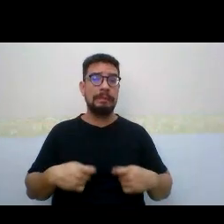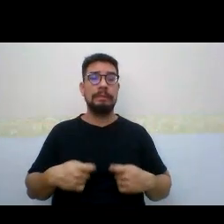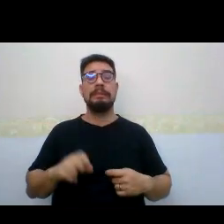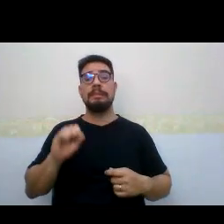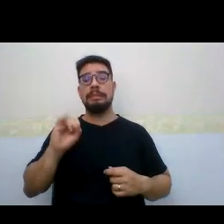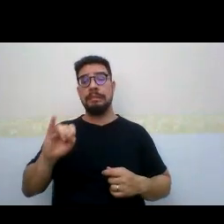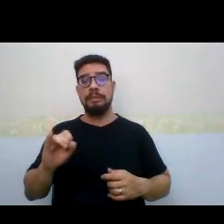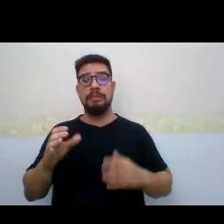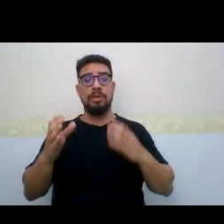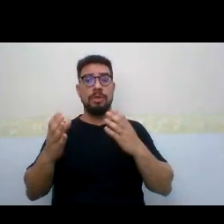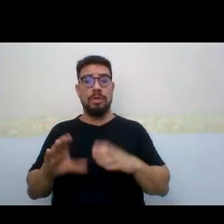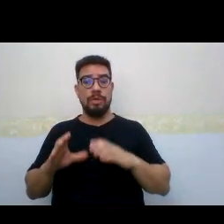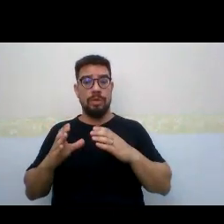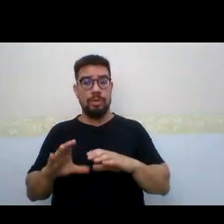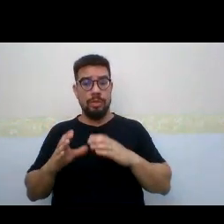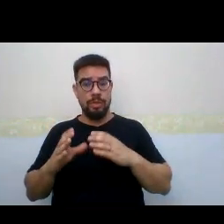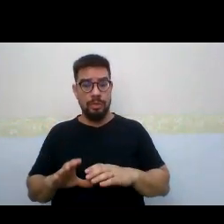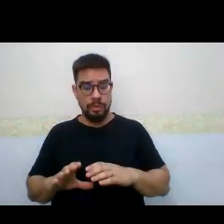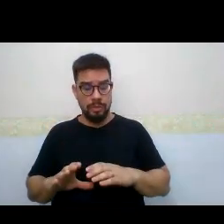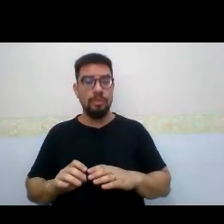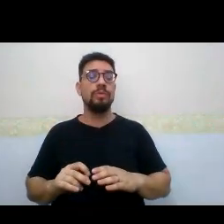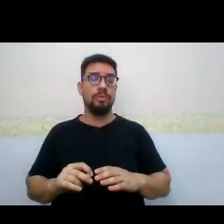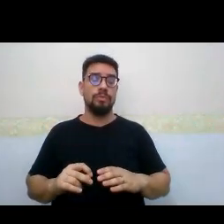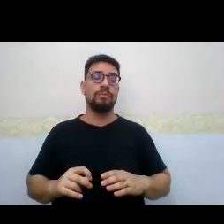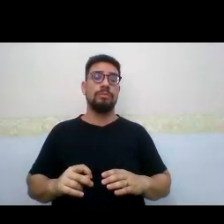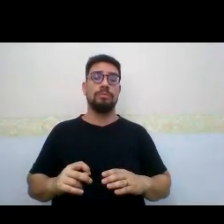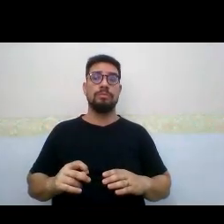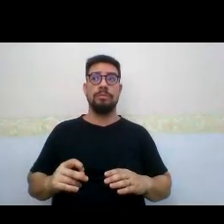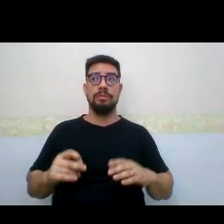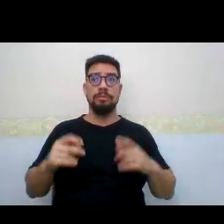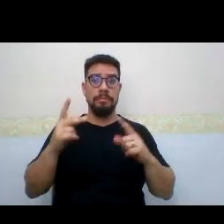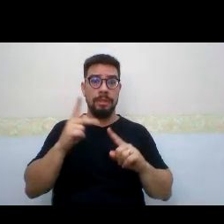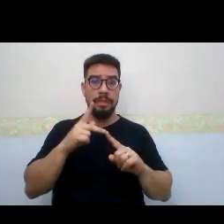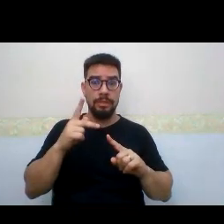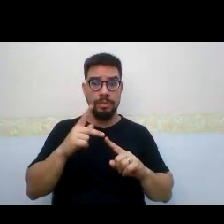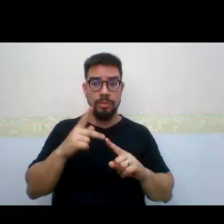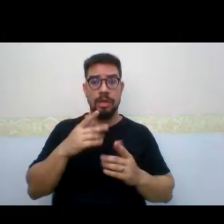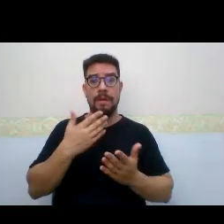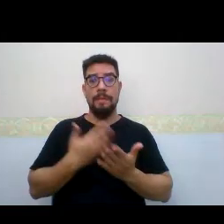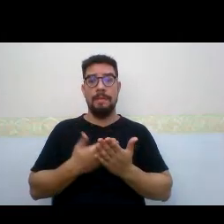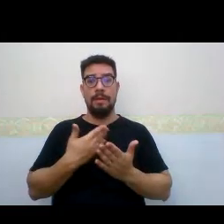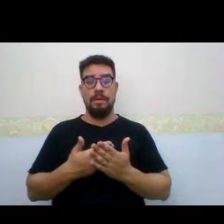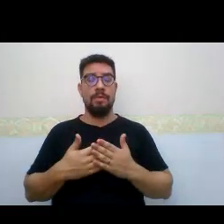concurso público e que tiver planejado aula prática.